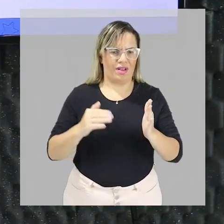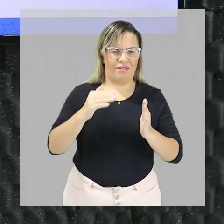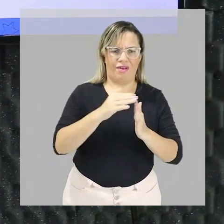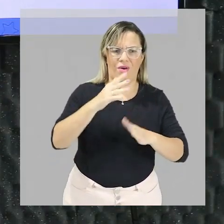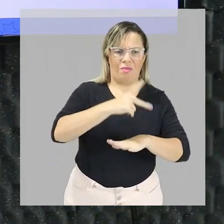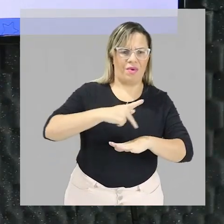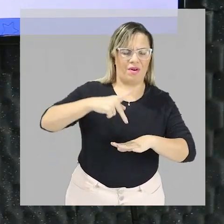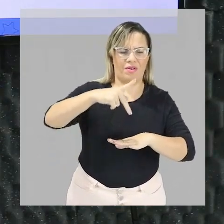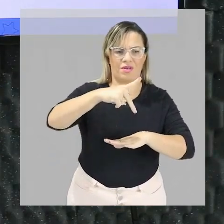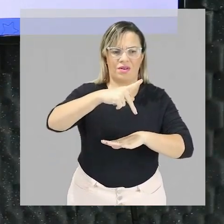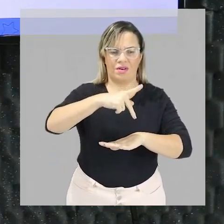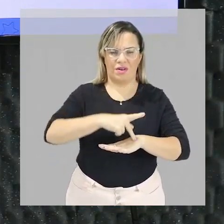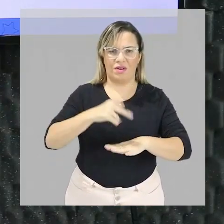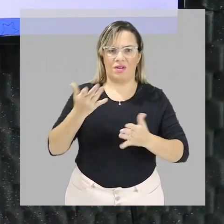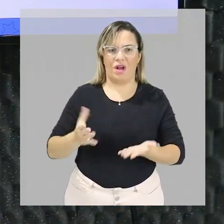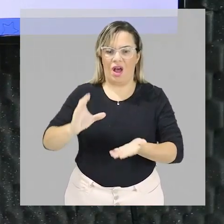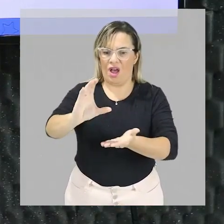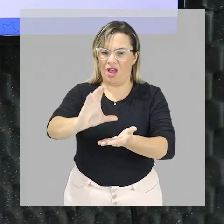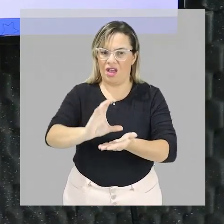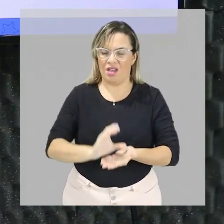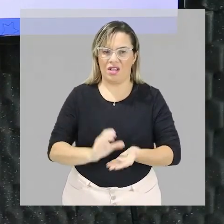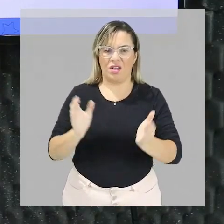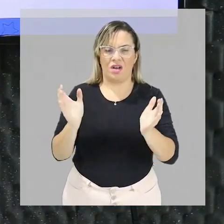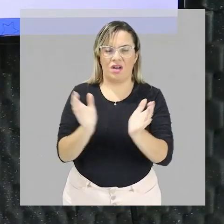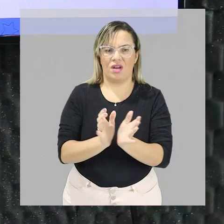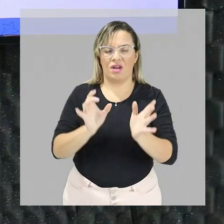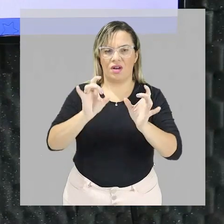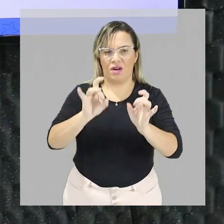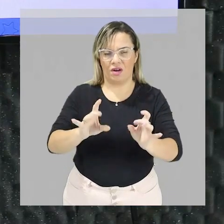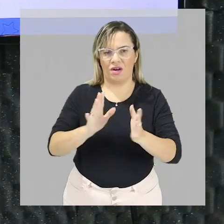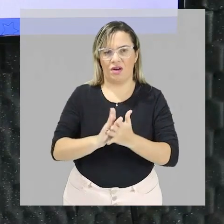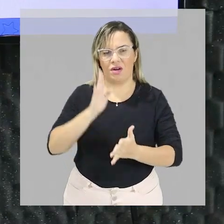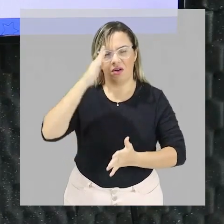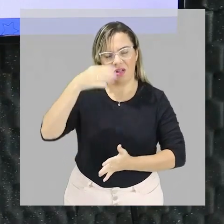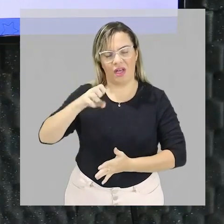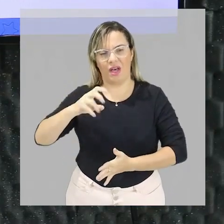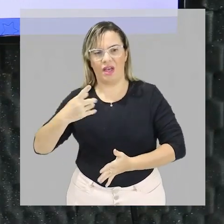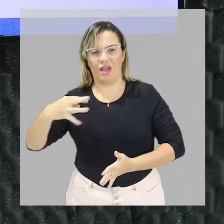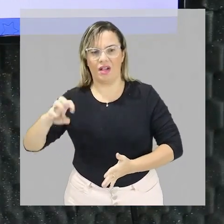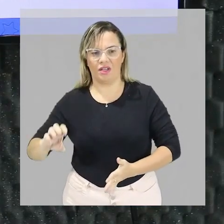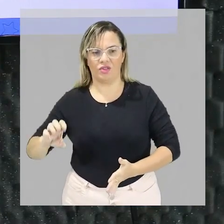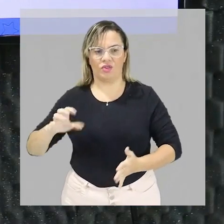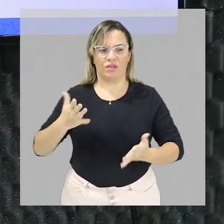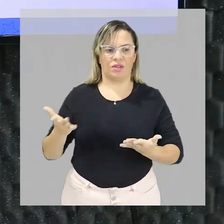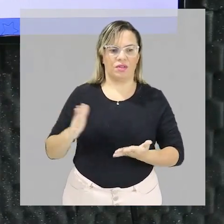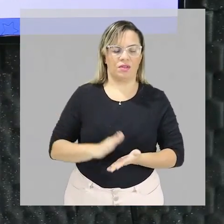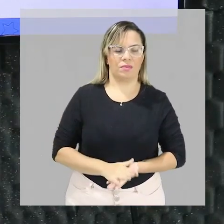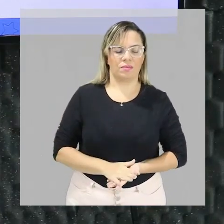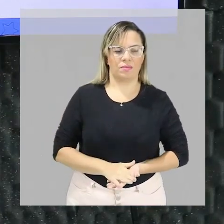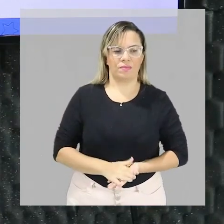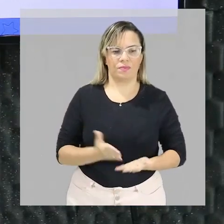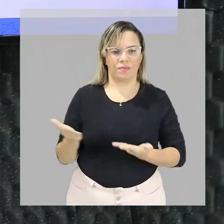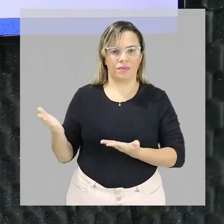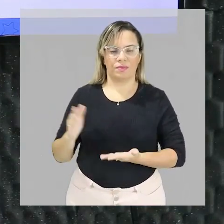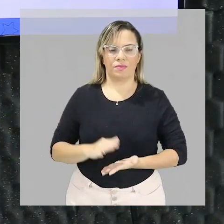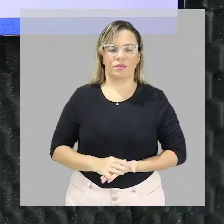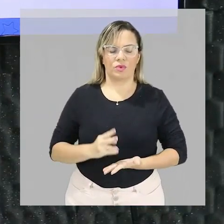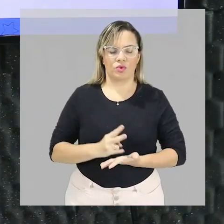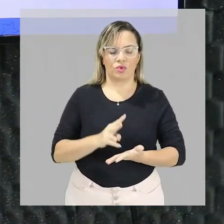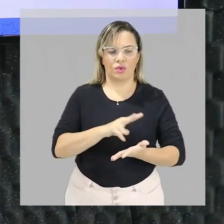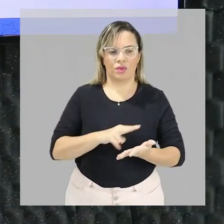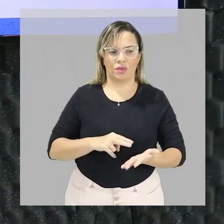país. Ele concentra a renda, principalmente nas mãos das elites. A mão de Deus